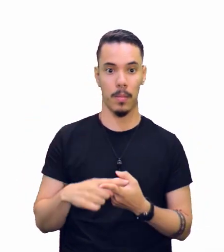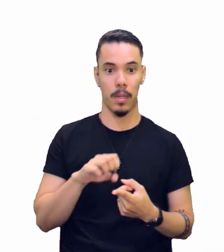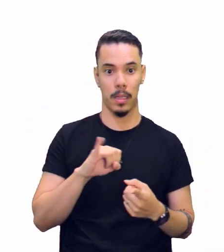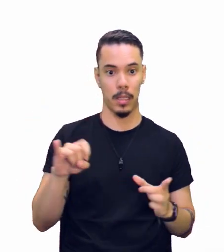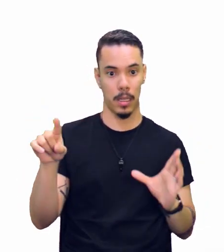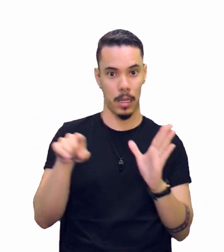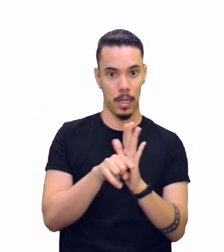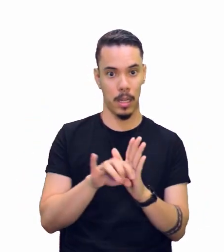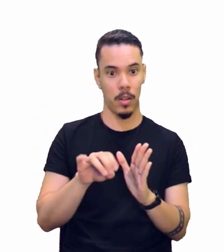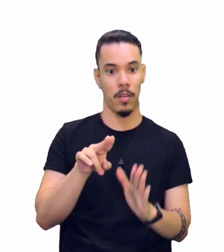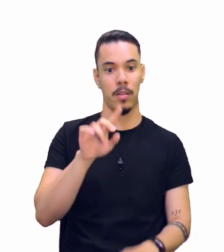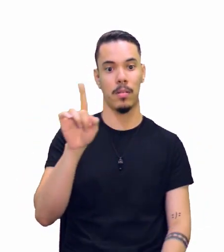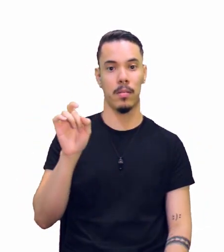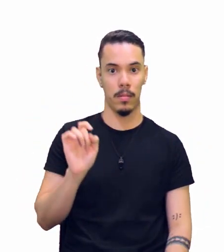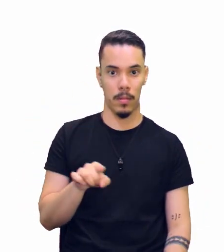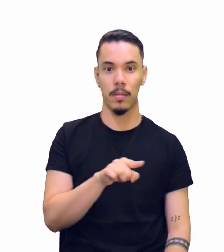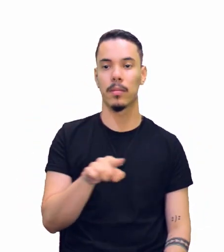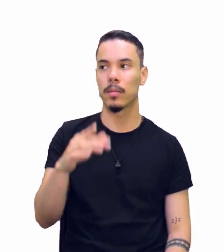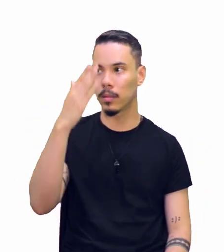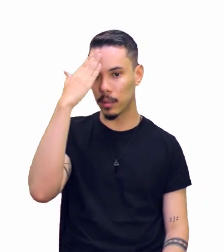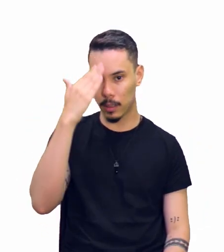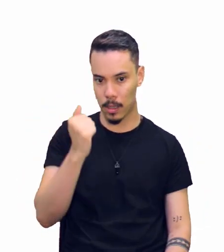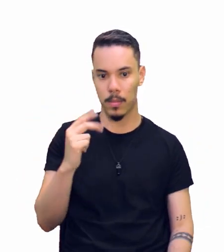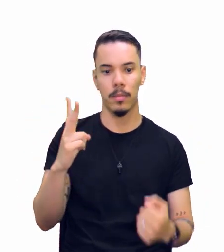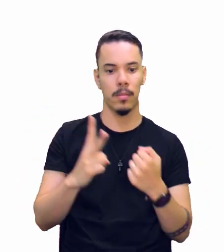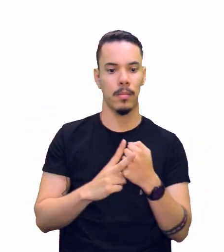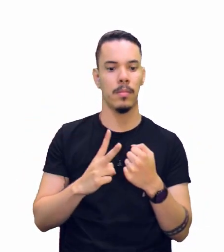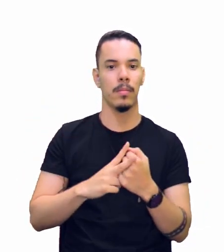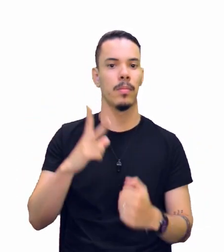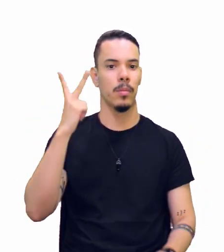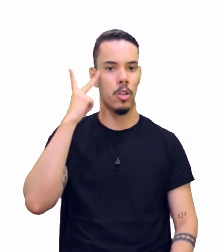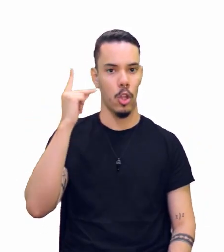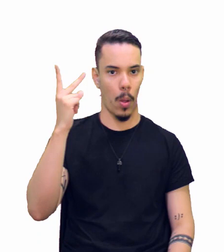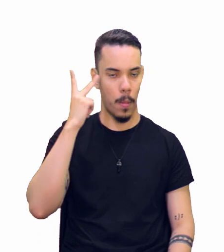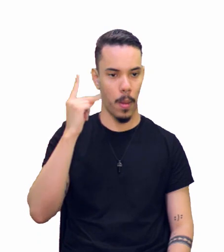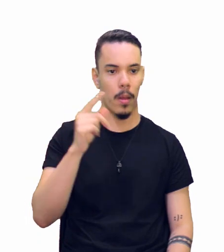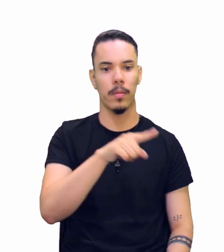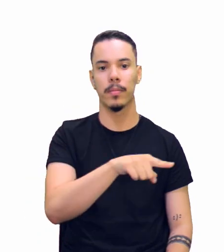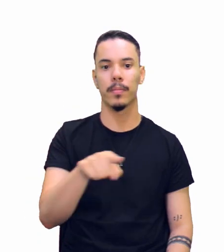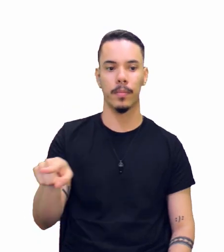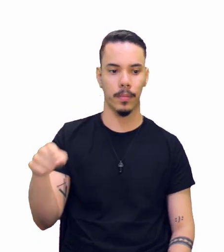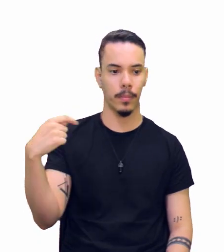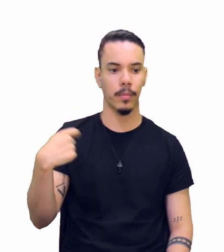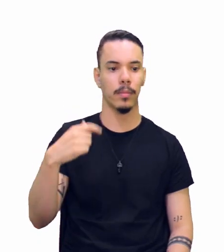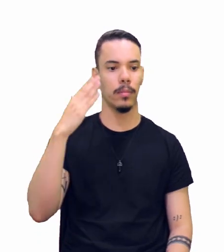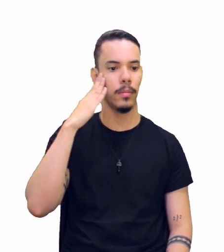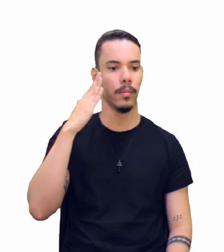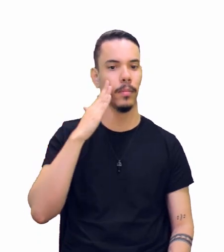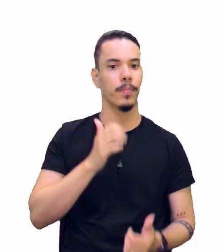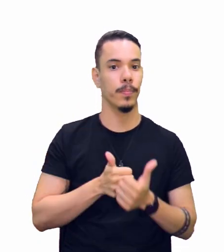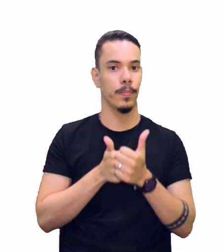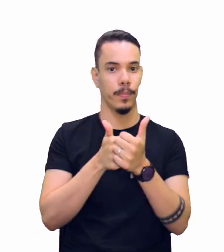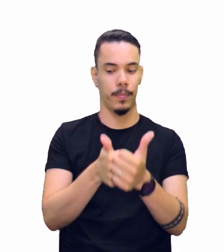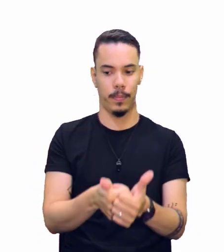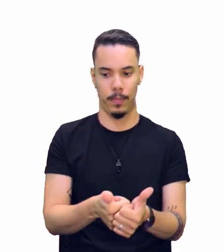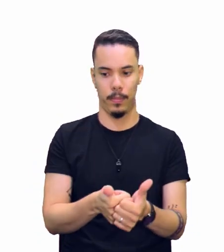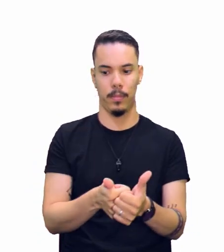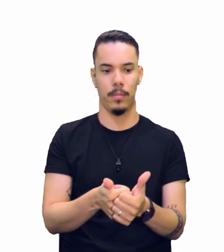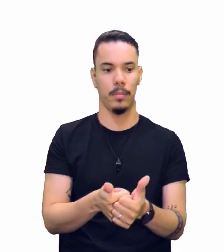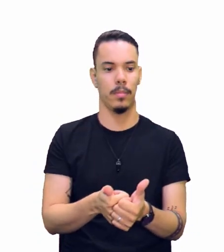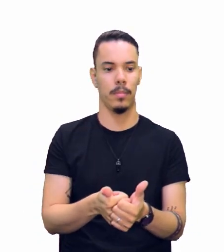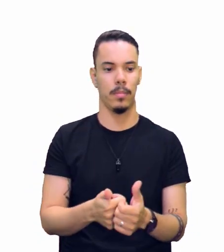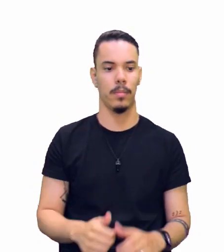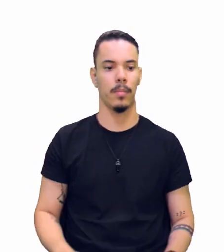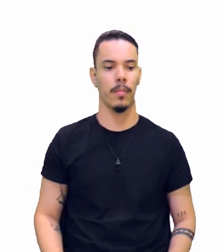negativa ou interrogativa, tu sabe que o verbo vem na forma normal, somente você vai ter que usar os auxiliares do